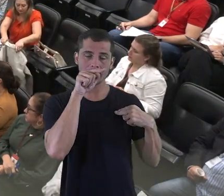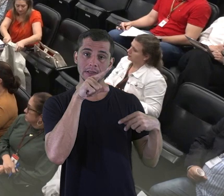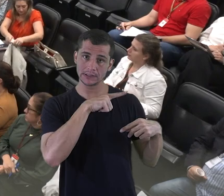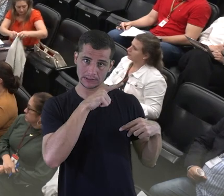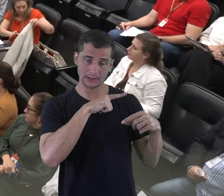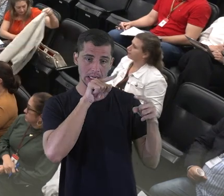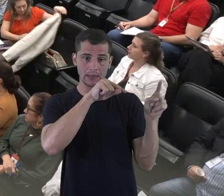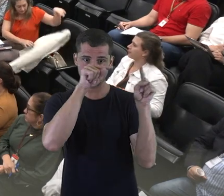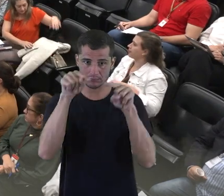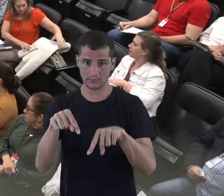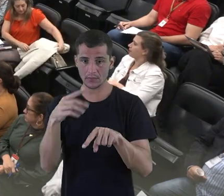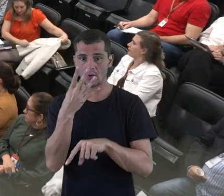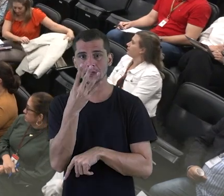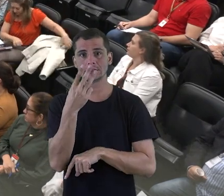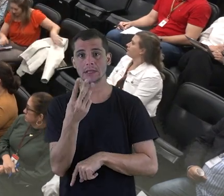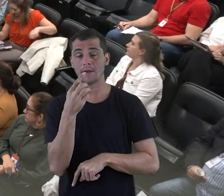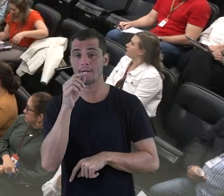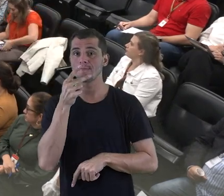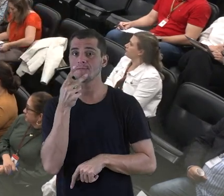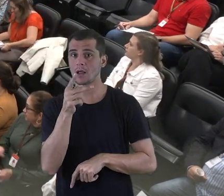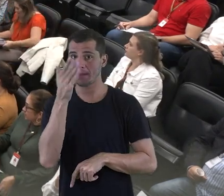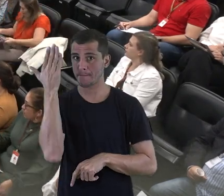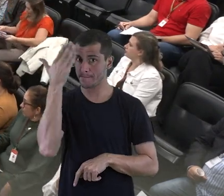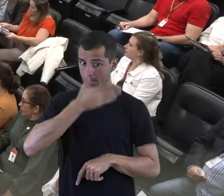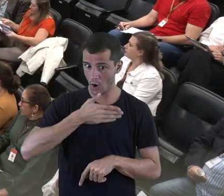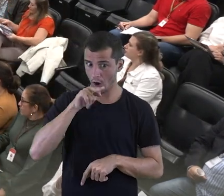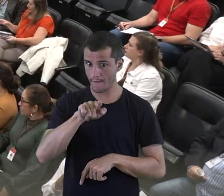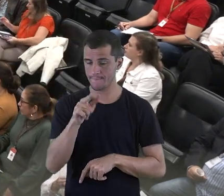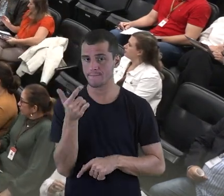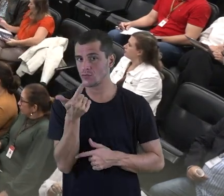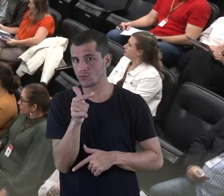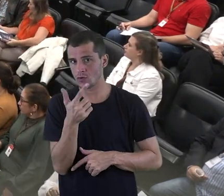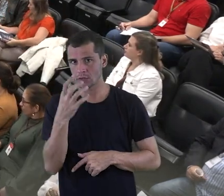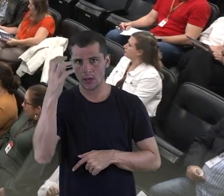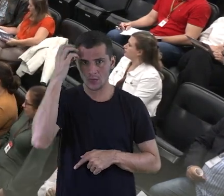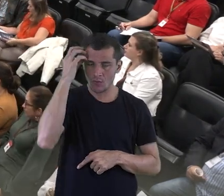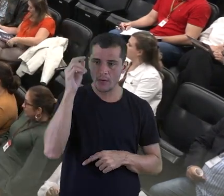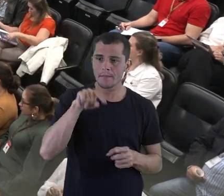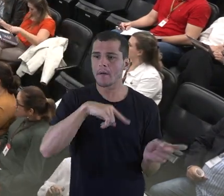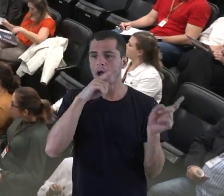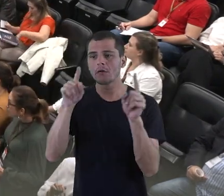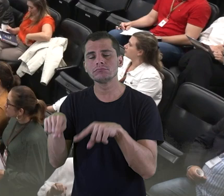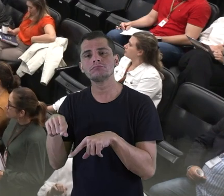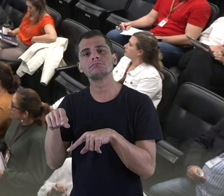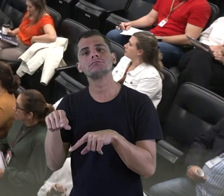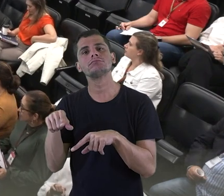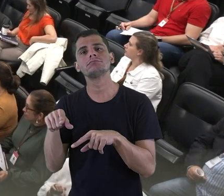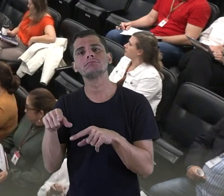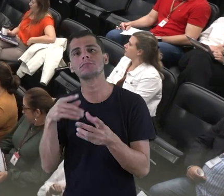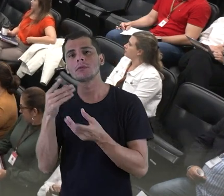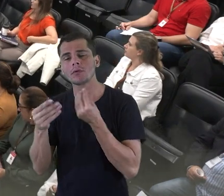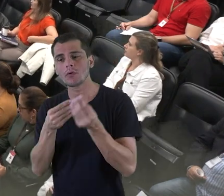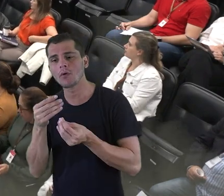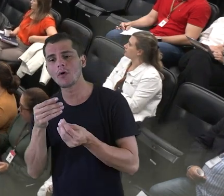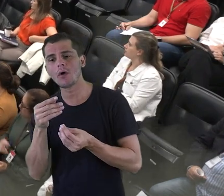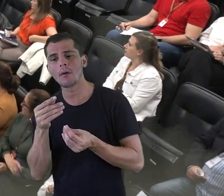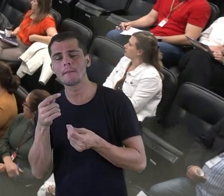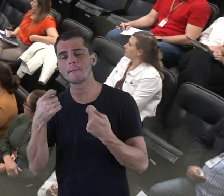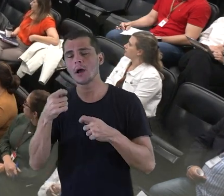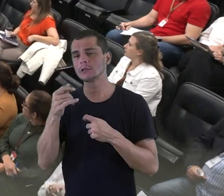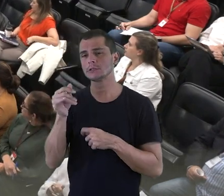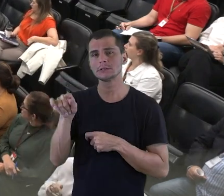raciocínio parece fazer sentido? parece então o mínimo para não responder é provar que eu não tratei